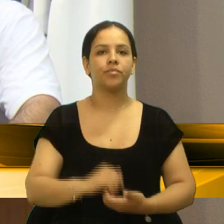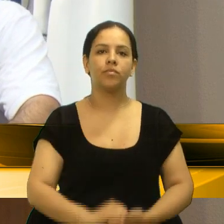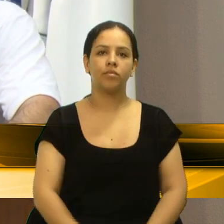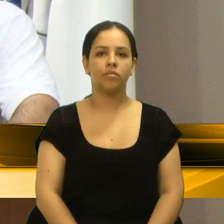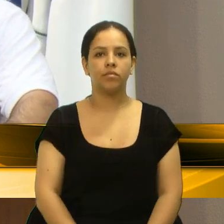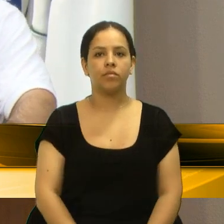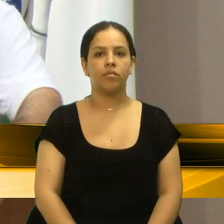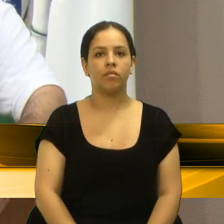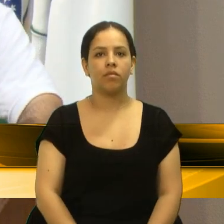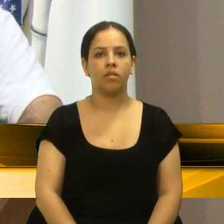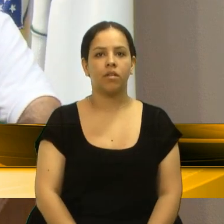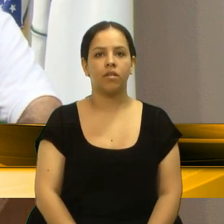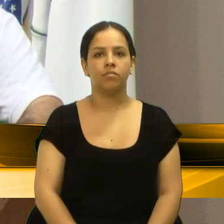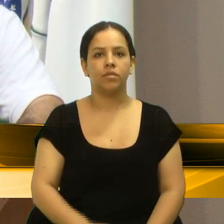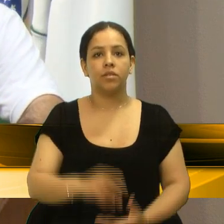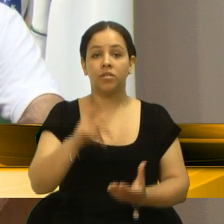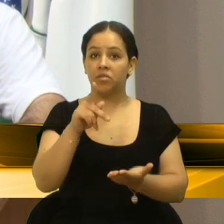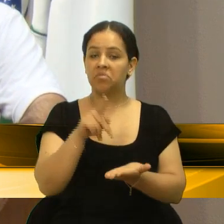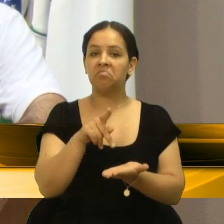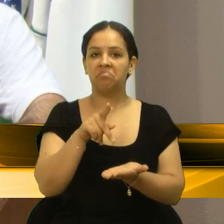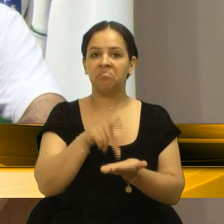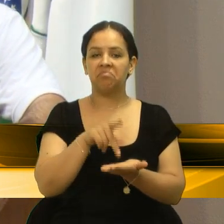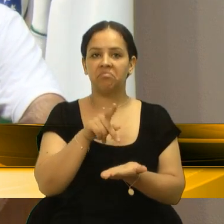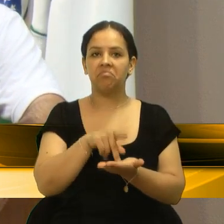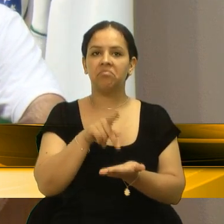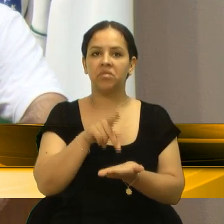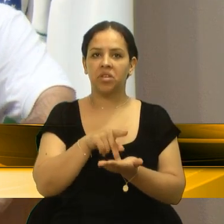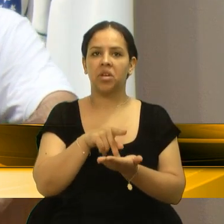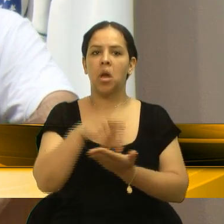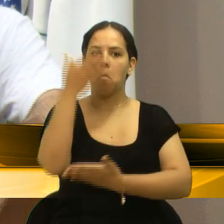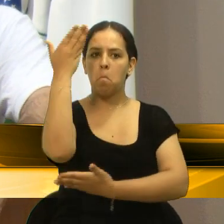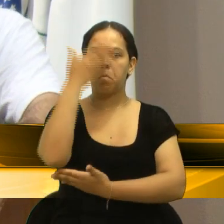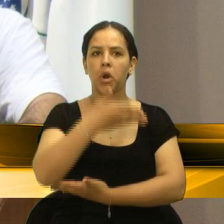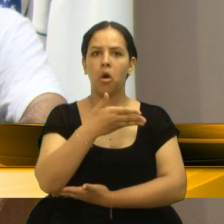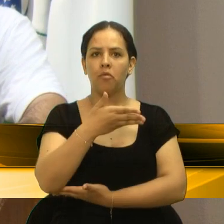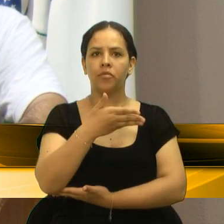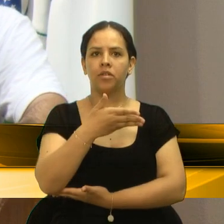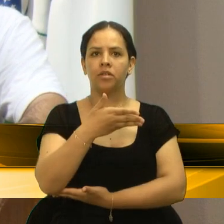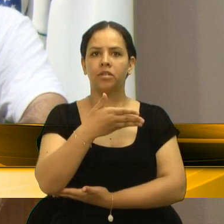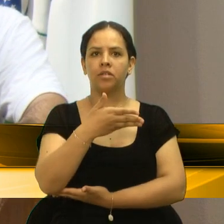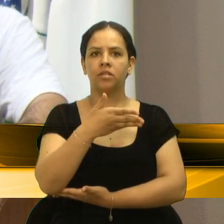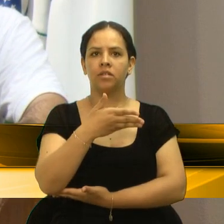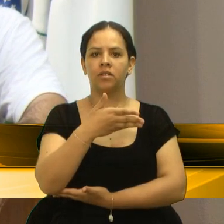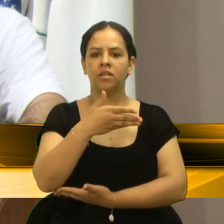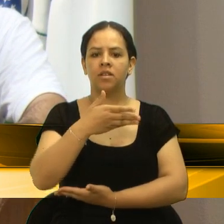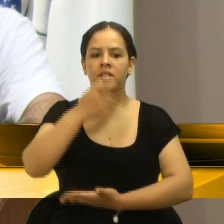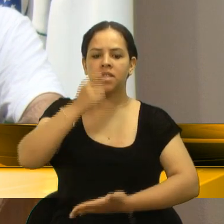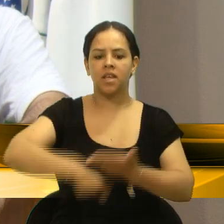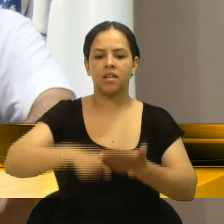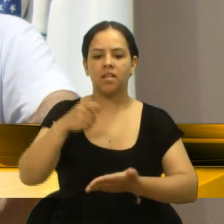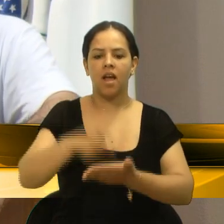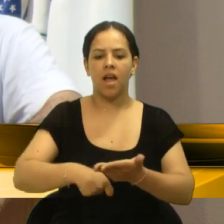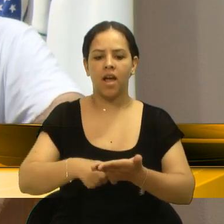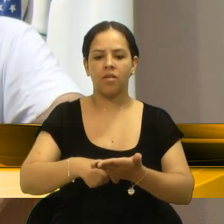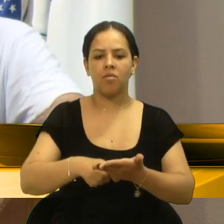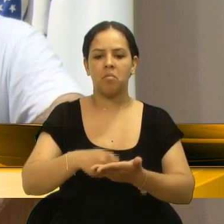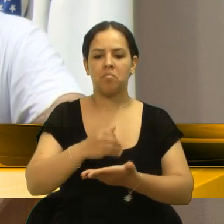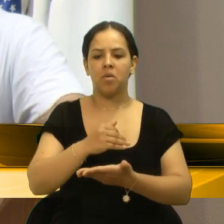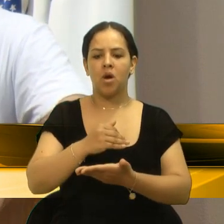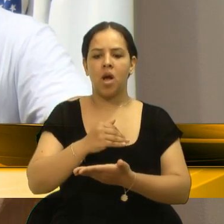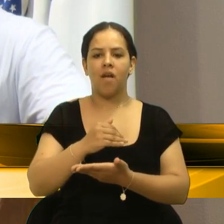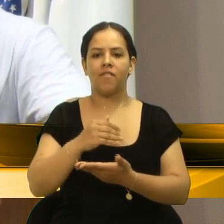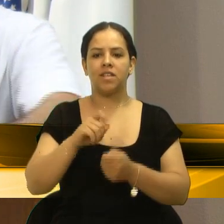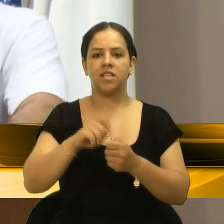isso foi uma verdadeira prova de resistência. Vocês tentaram matar a gente no cansaço. Mas eu quero dizer uma coisa